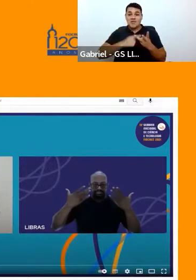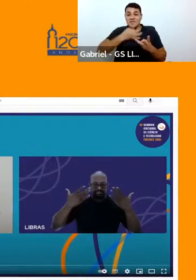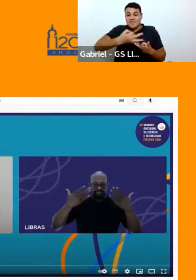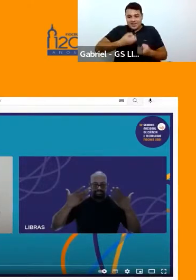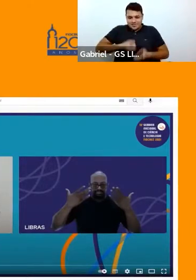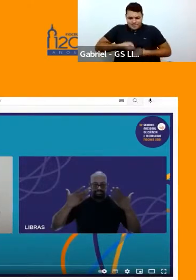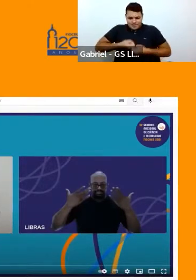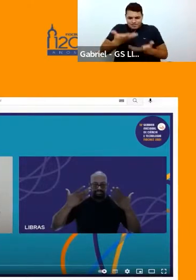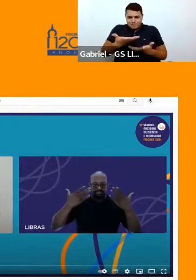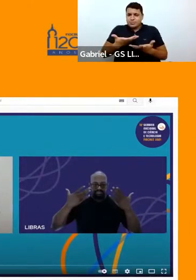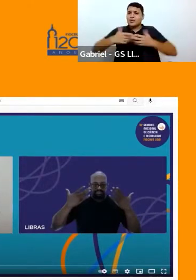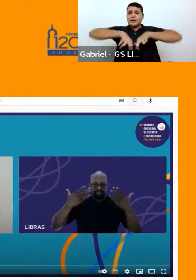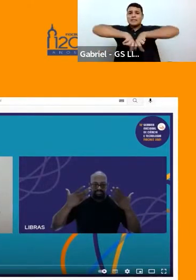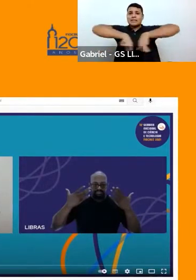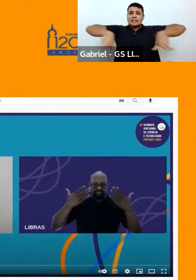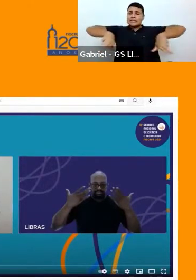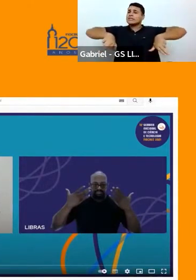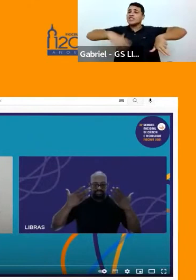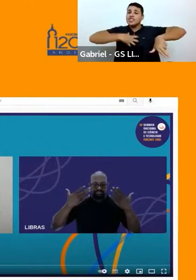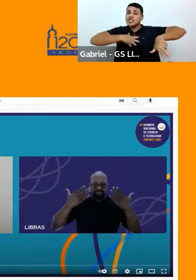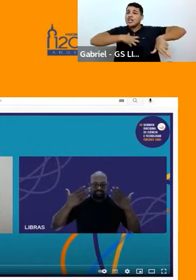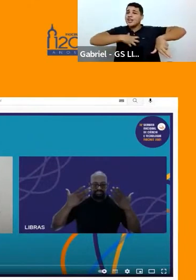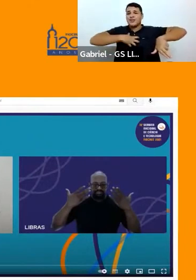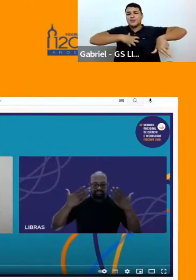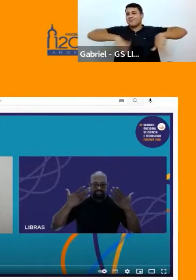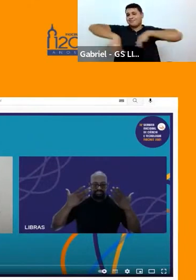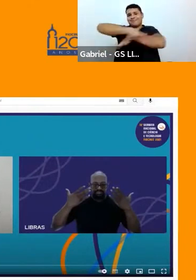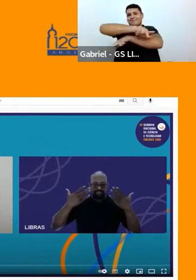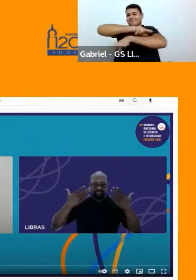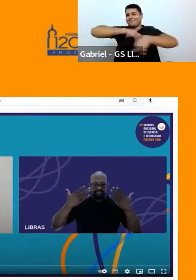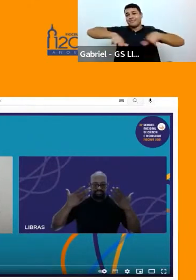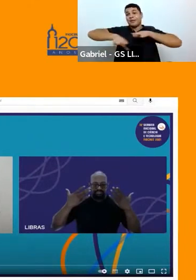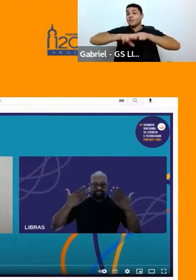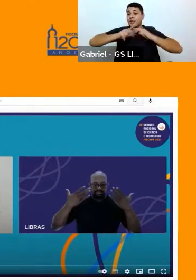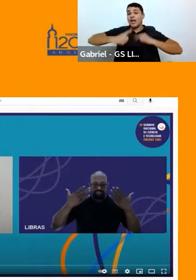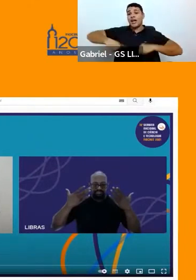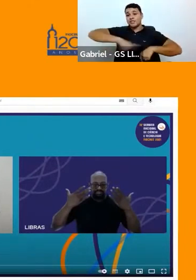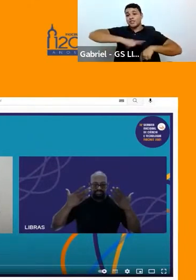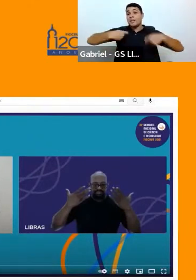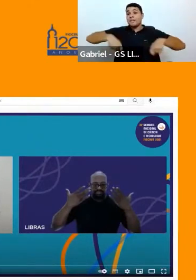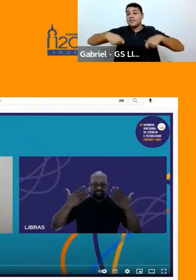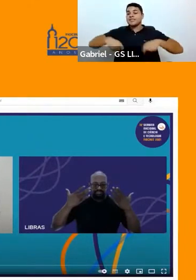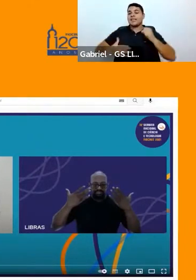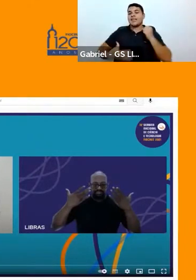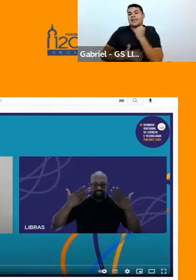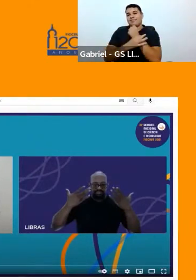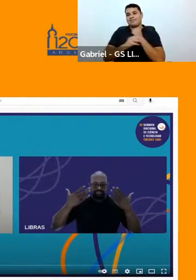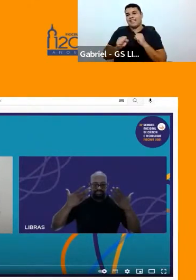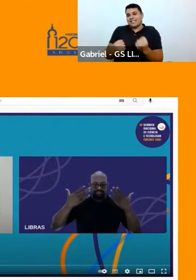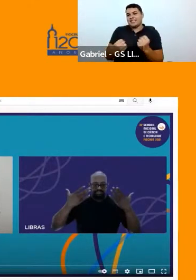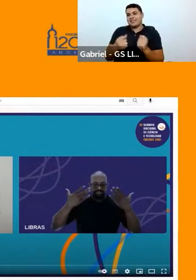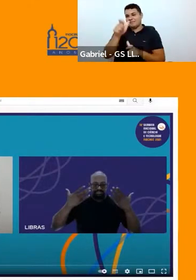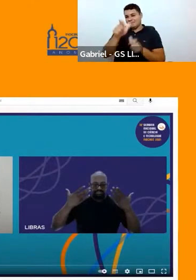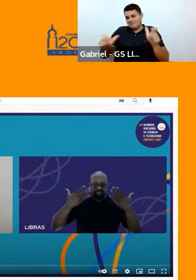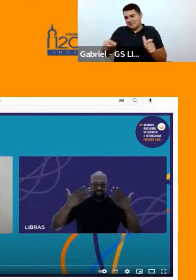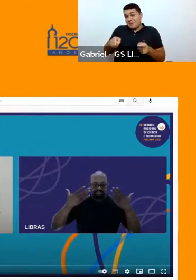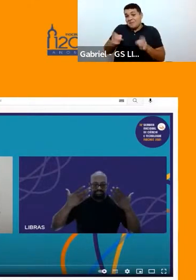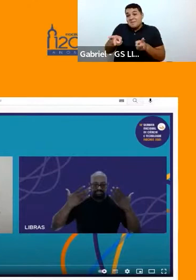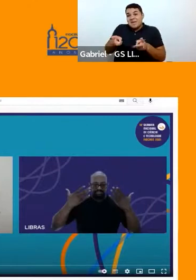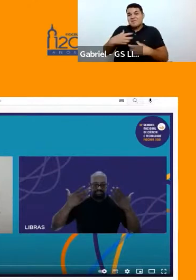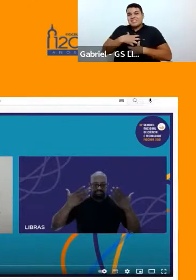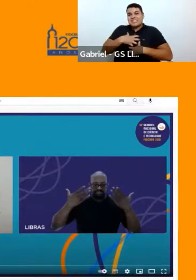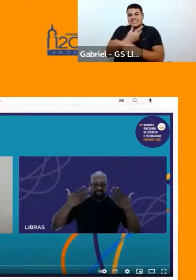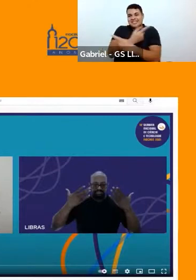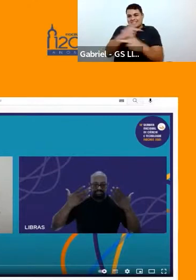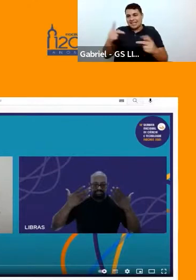enfim, de outras formas, e o seu direito à comunicação tem que ser garantido. Essa ciência inclusiva, ela tem que garantir diferentes narrativas, ela